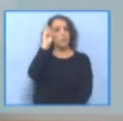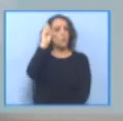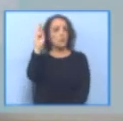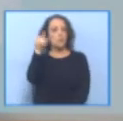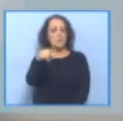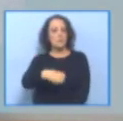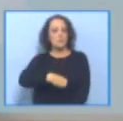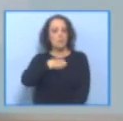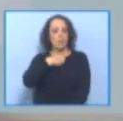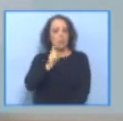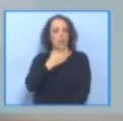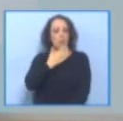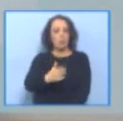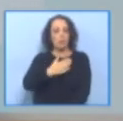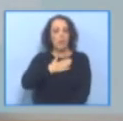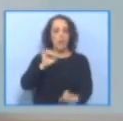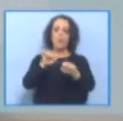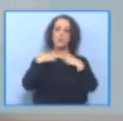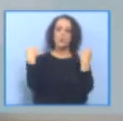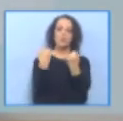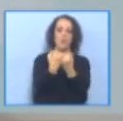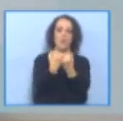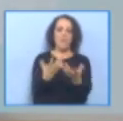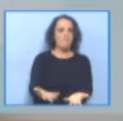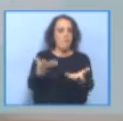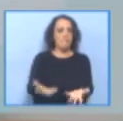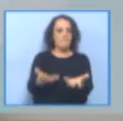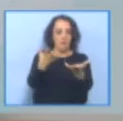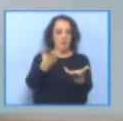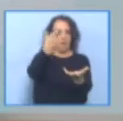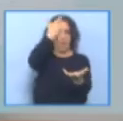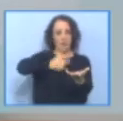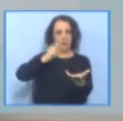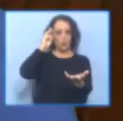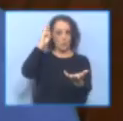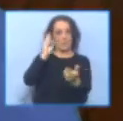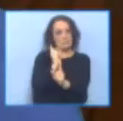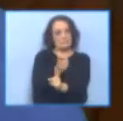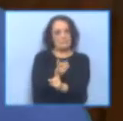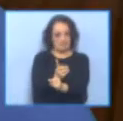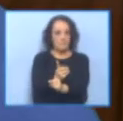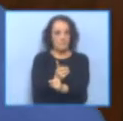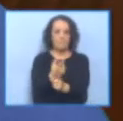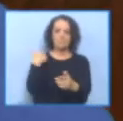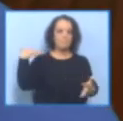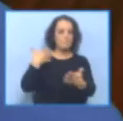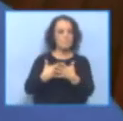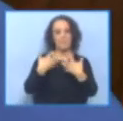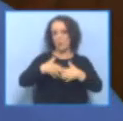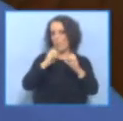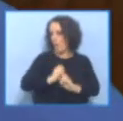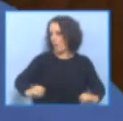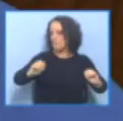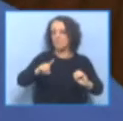podia dar mais de mim, que a sociedade esperava mais de mim, especialmente enquanto escuteira, e sem dúvida que tem sido uma grande